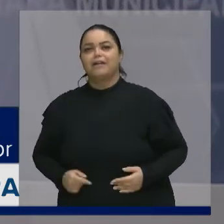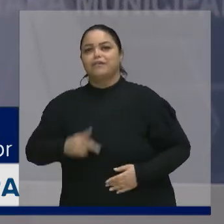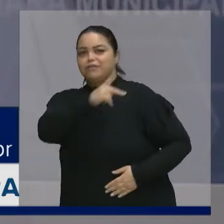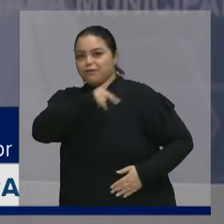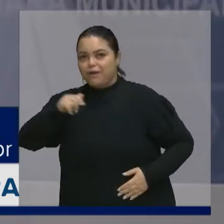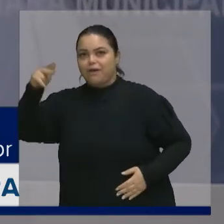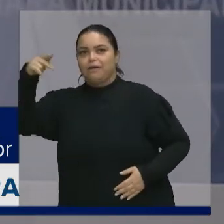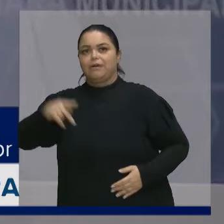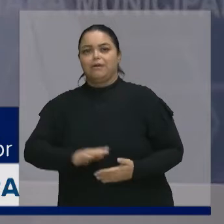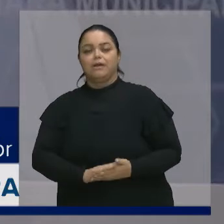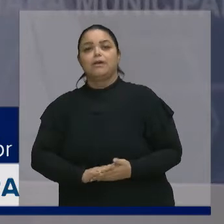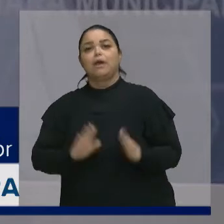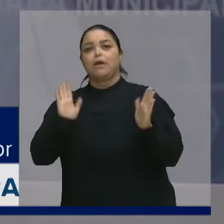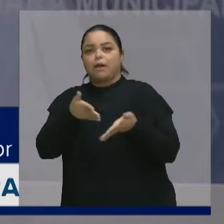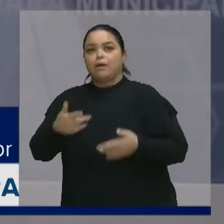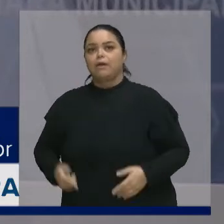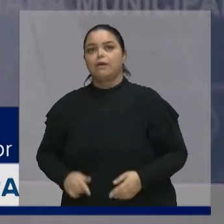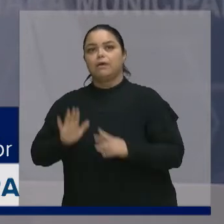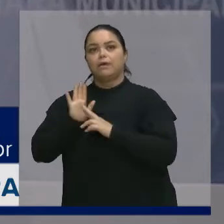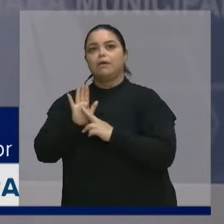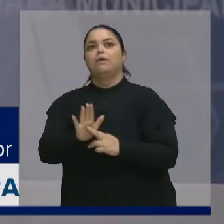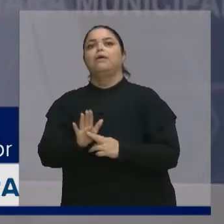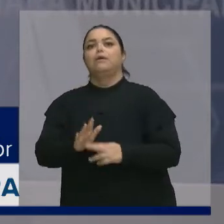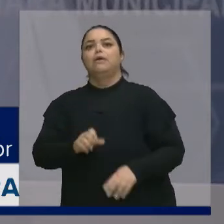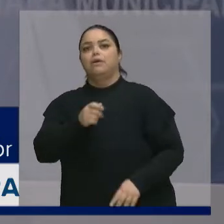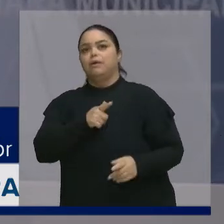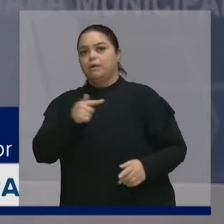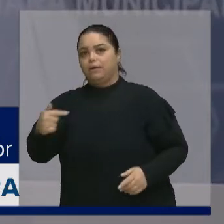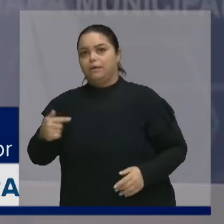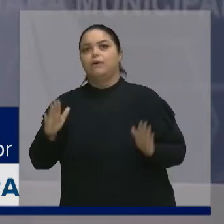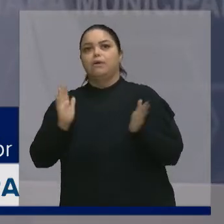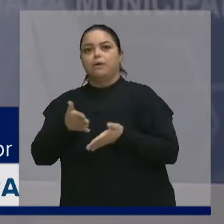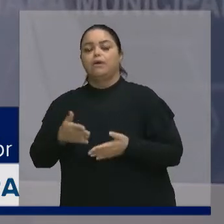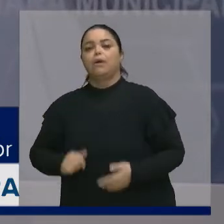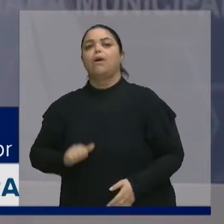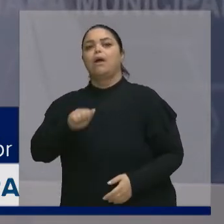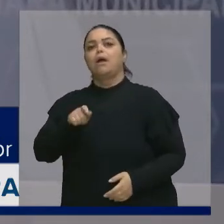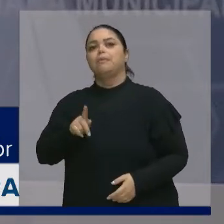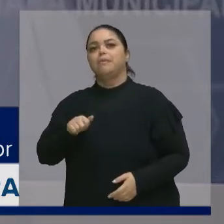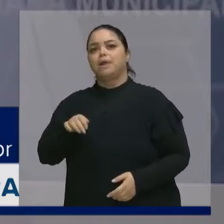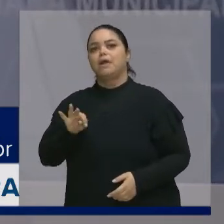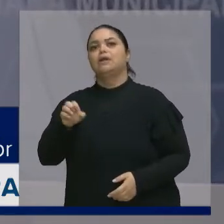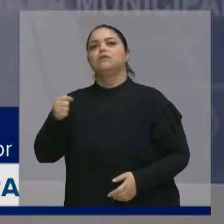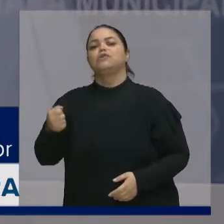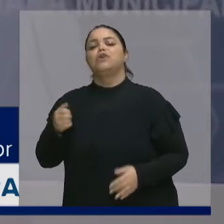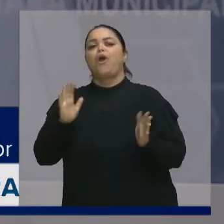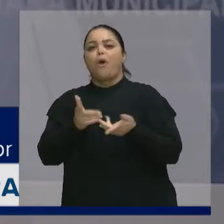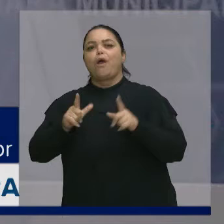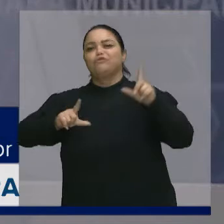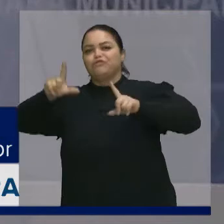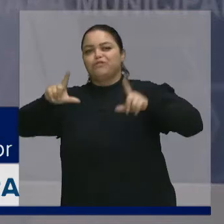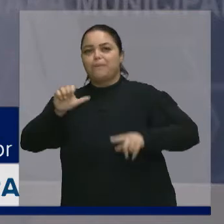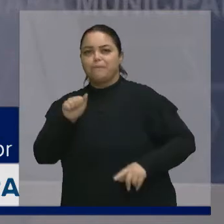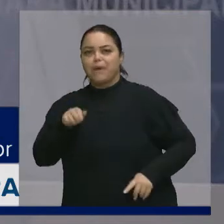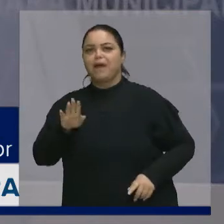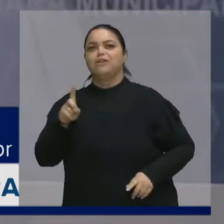Paraíba. Atualmente apresenta o programa semanal Agora com Abranches, na TV Band Vale, aos